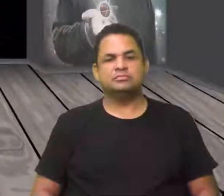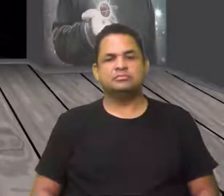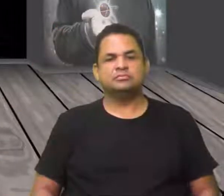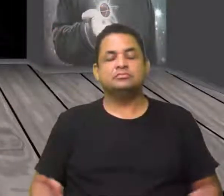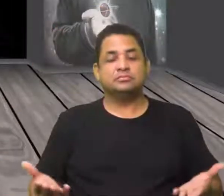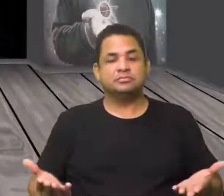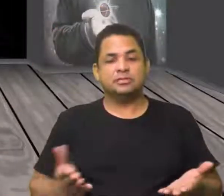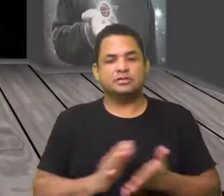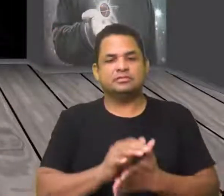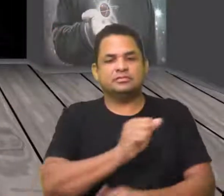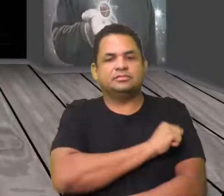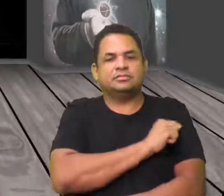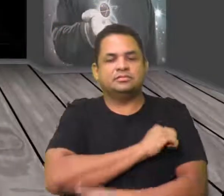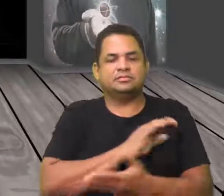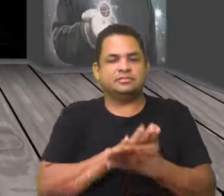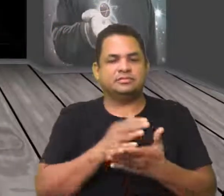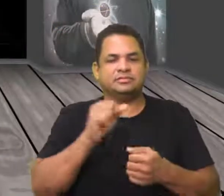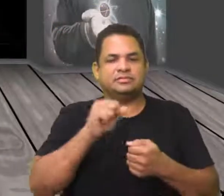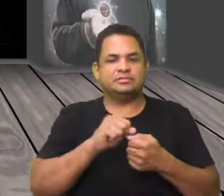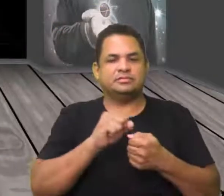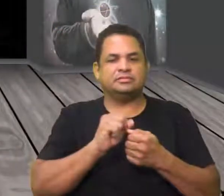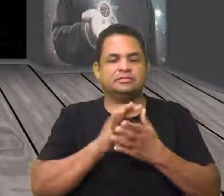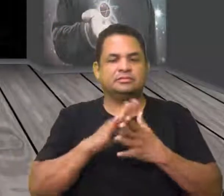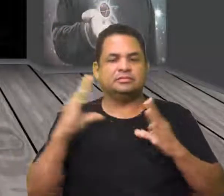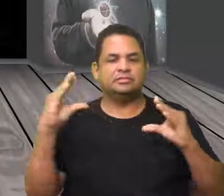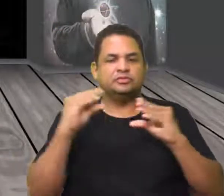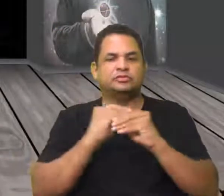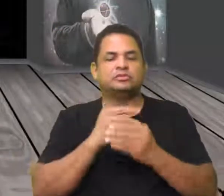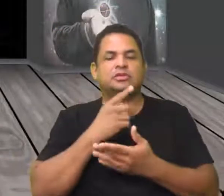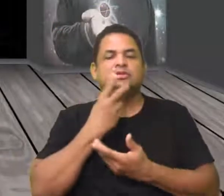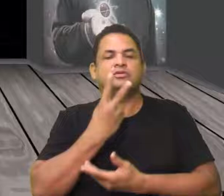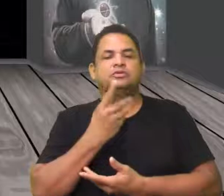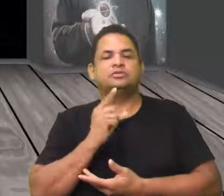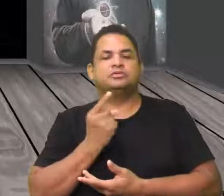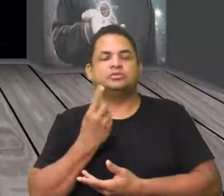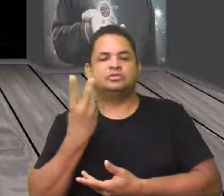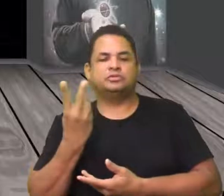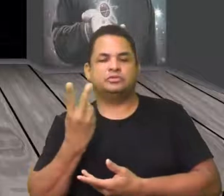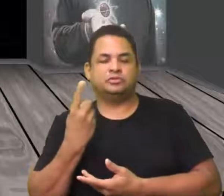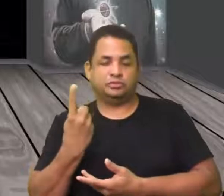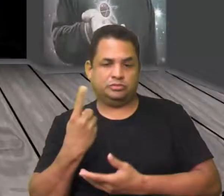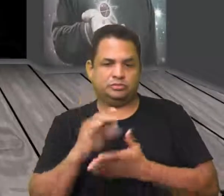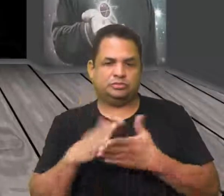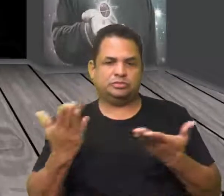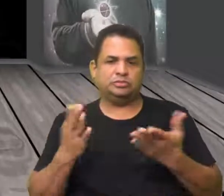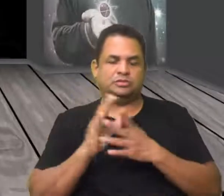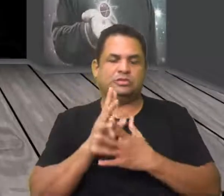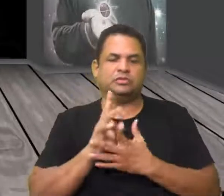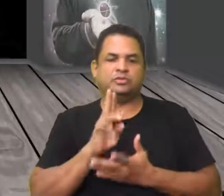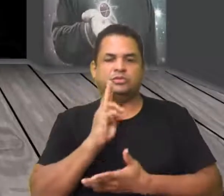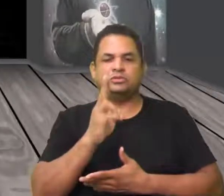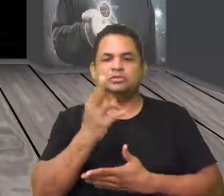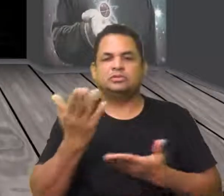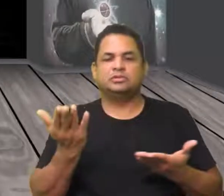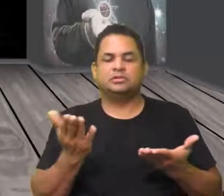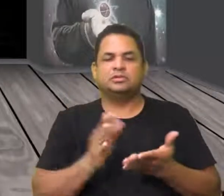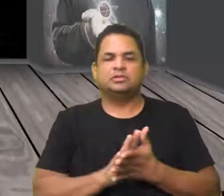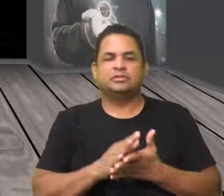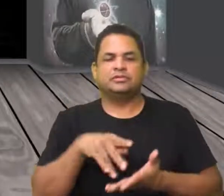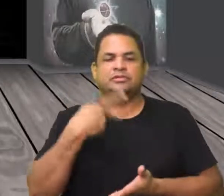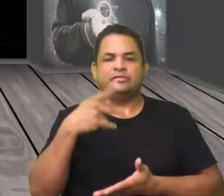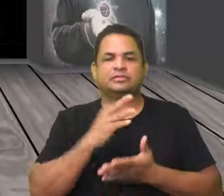Então, pessoal, estamos aí para fazer o resumo da aula 2.1 e dar continuidade, né? Só que nós falamos agora